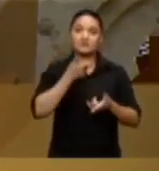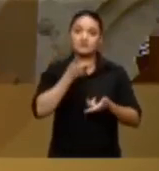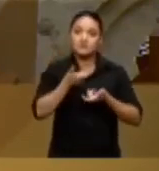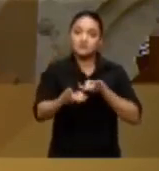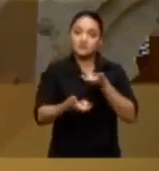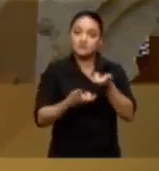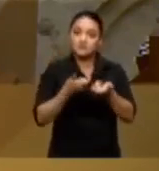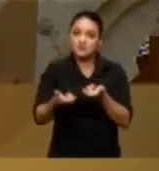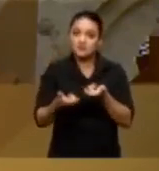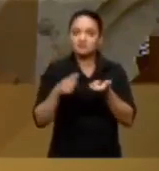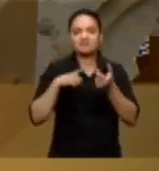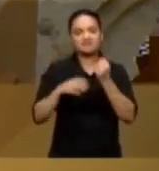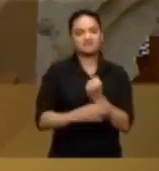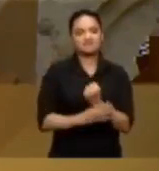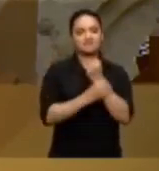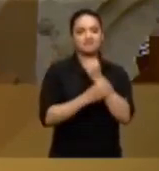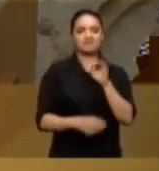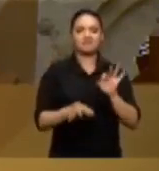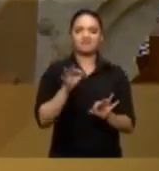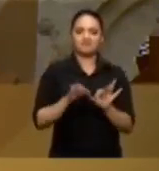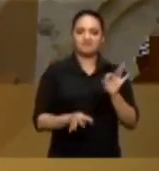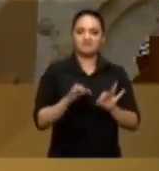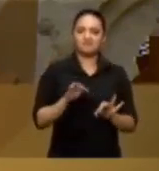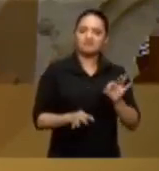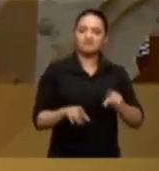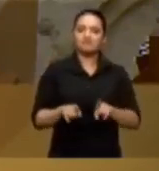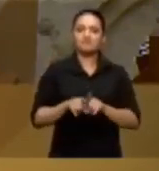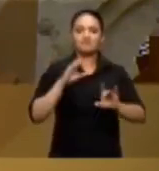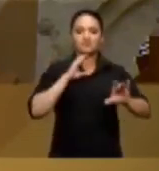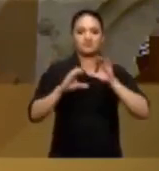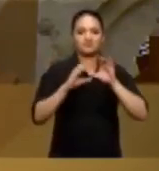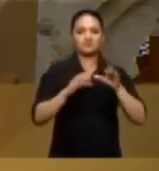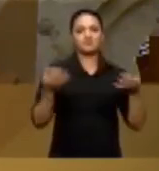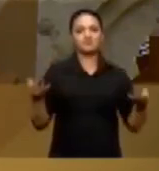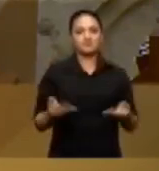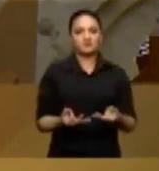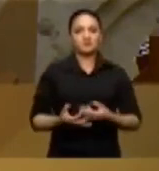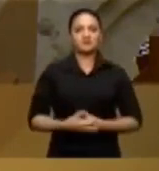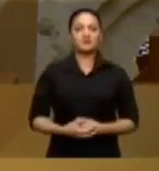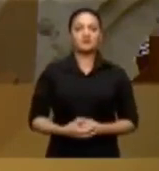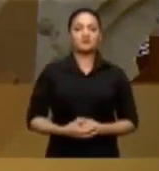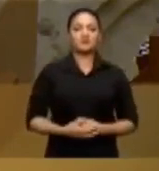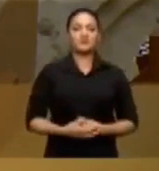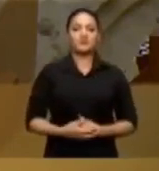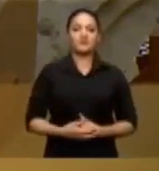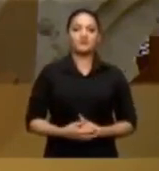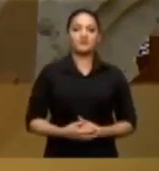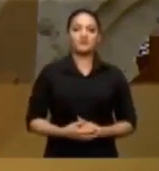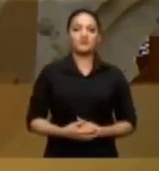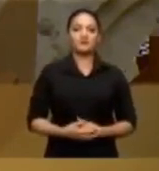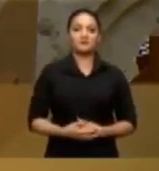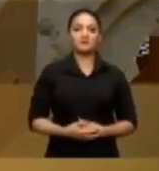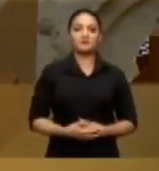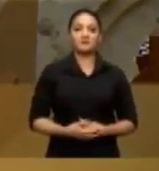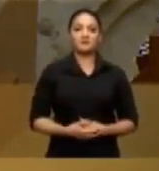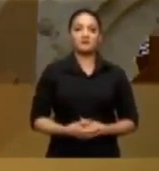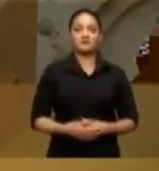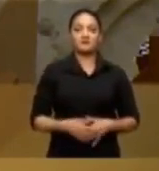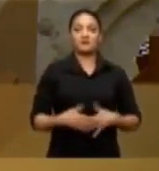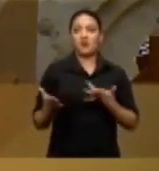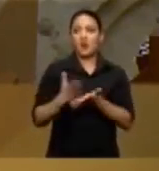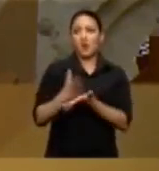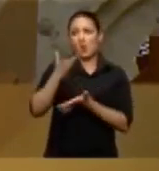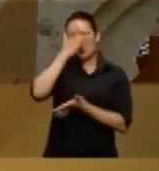confere segurança jurídica à boa comunicação. Para a fundamentação, alguns preferem a